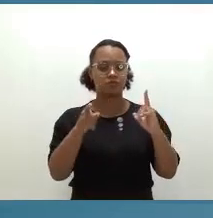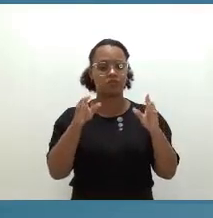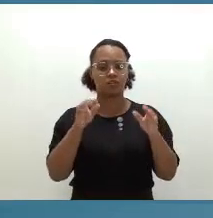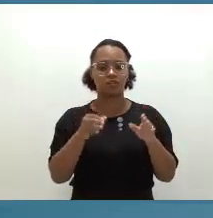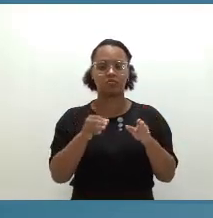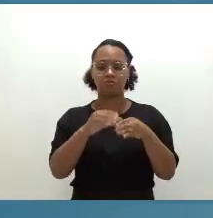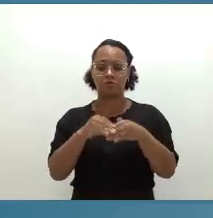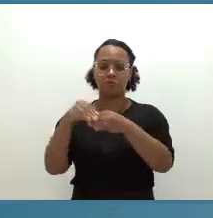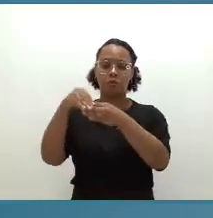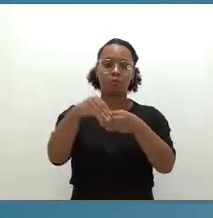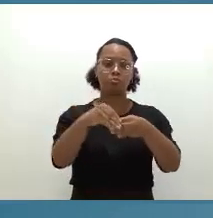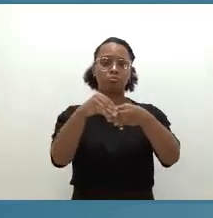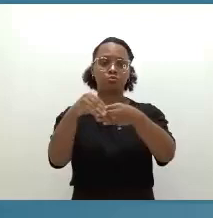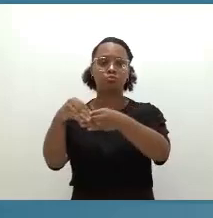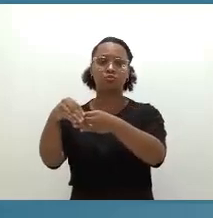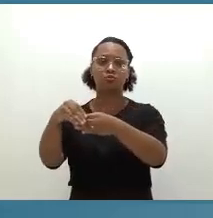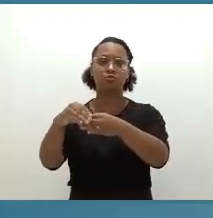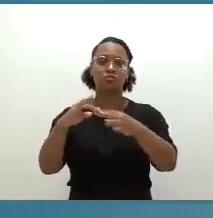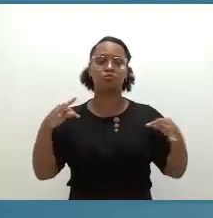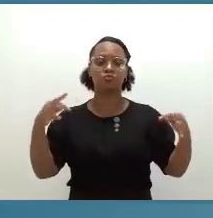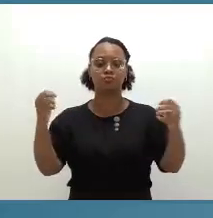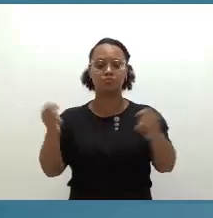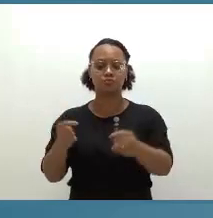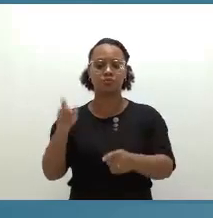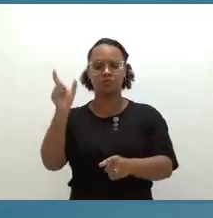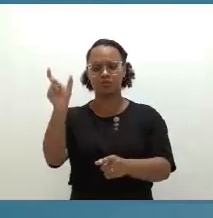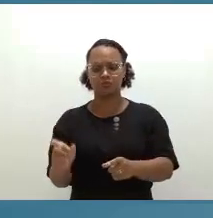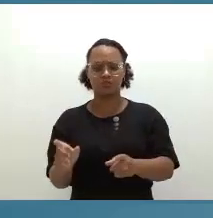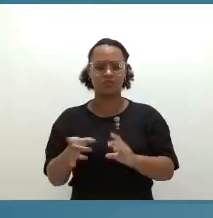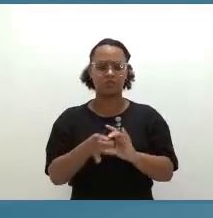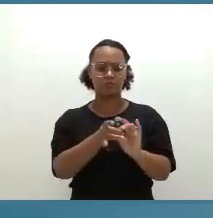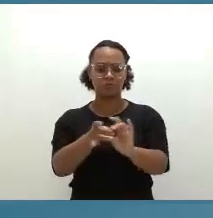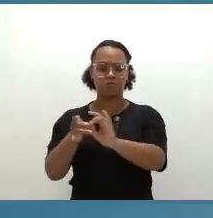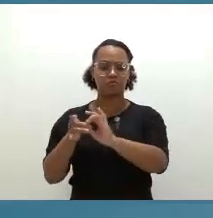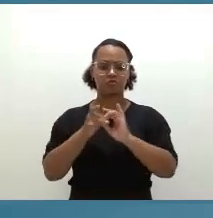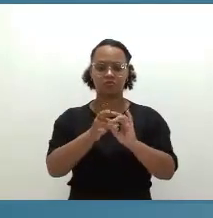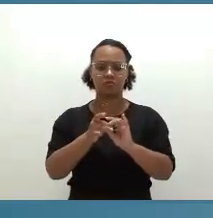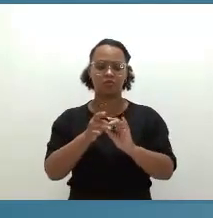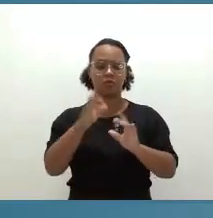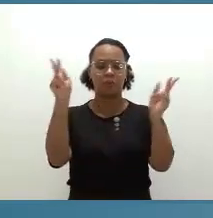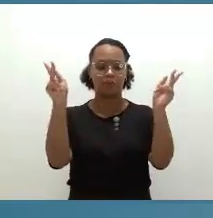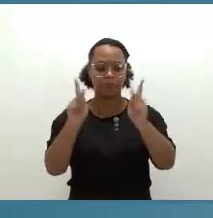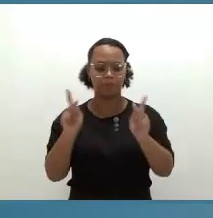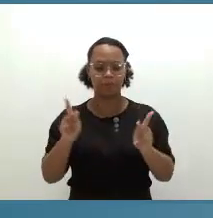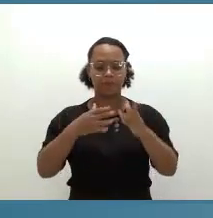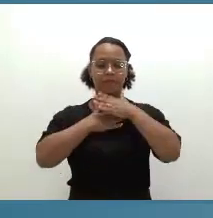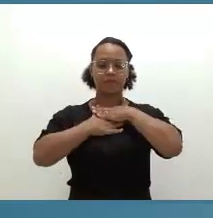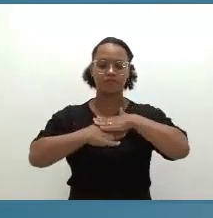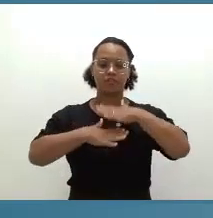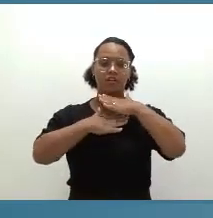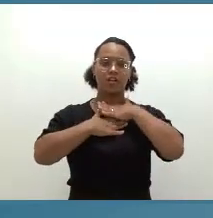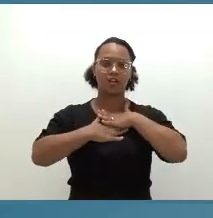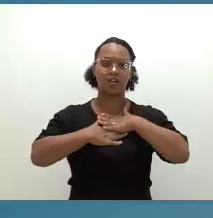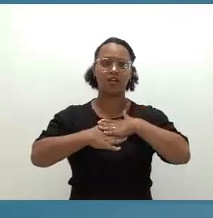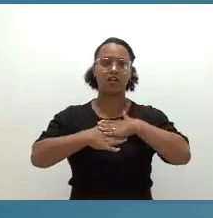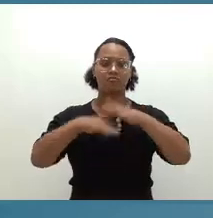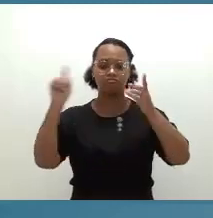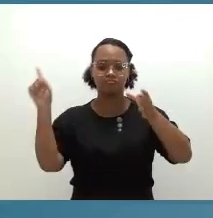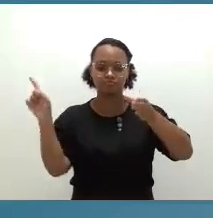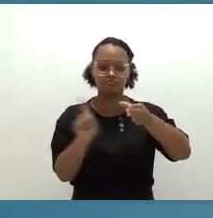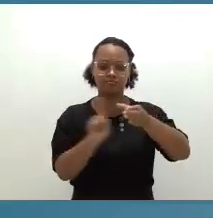isso. O seu próprio desenvolvimento, o seu próprio desenvolvimento de